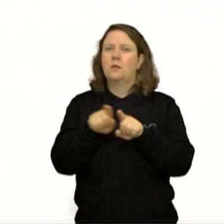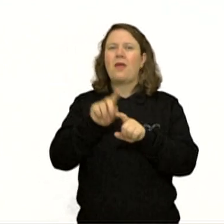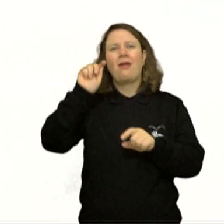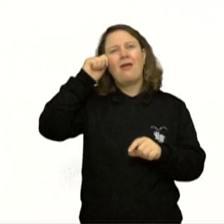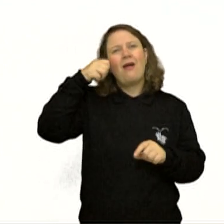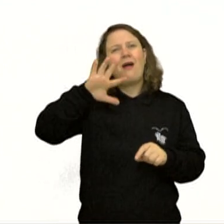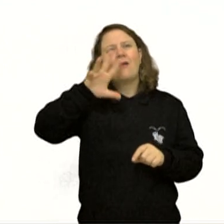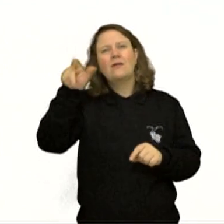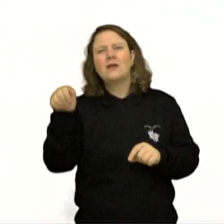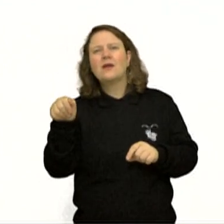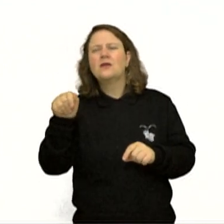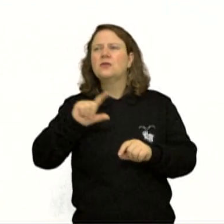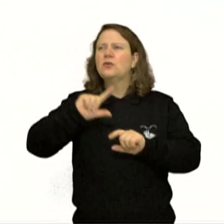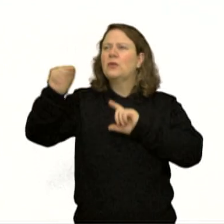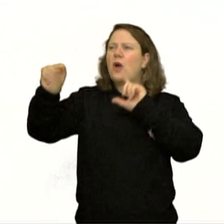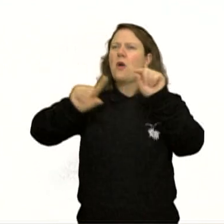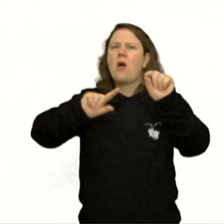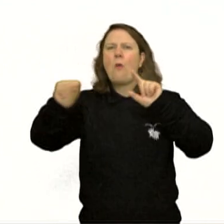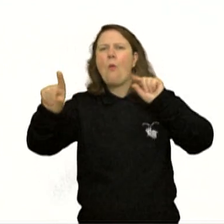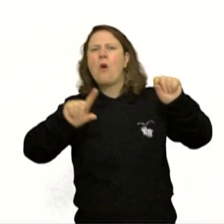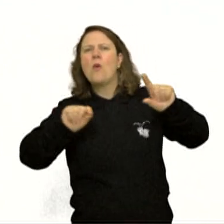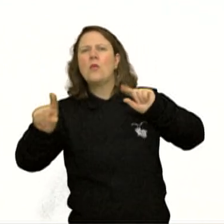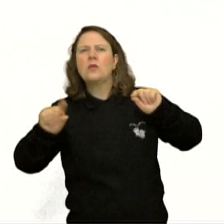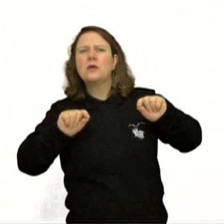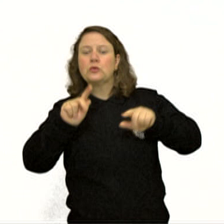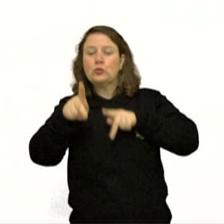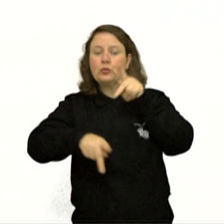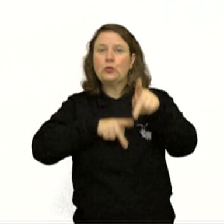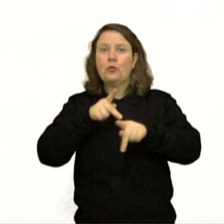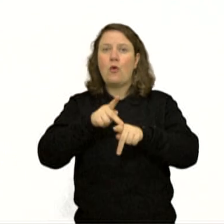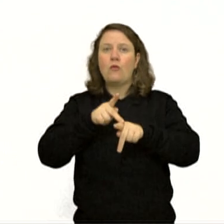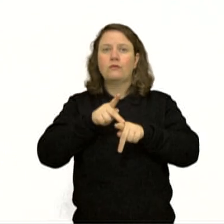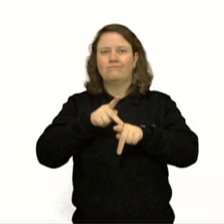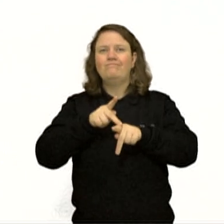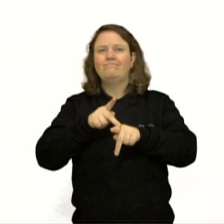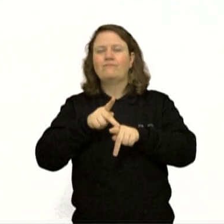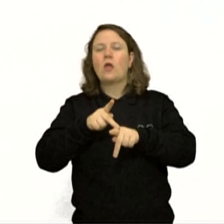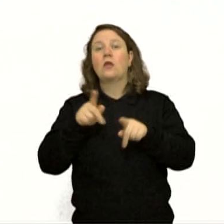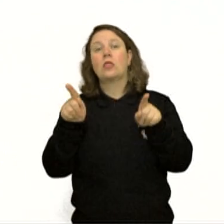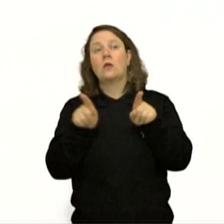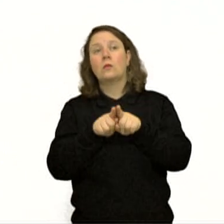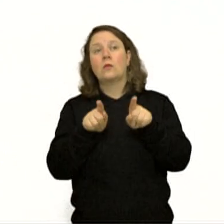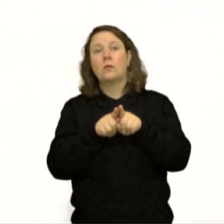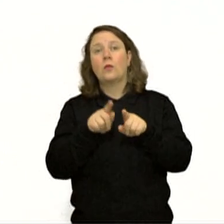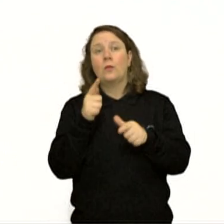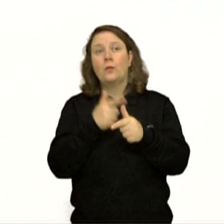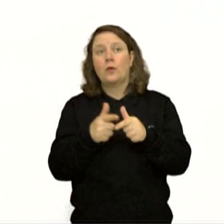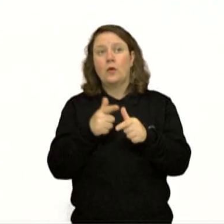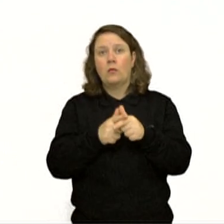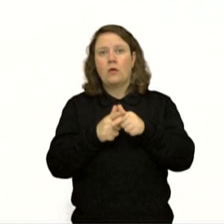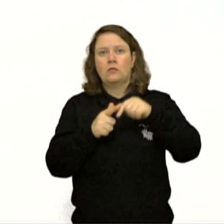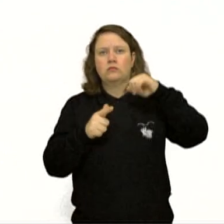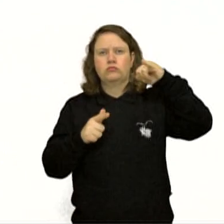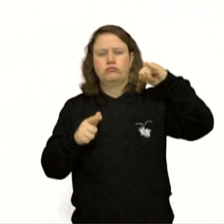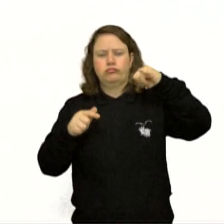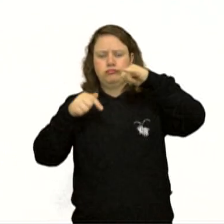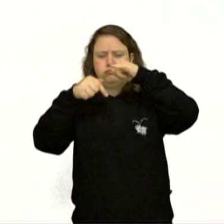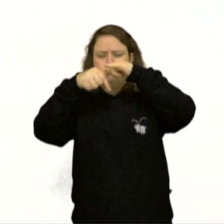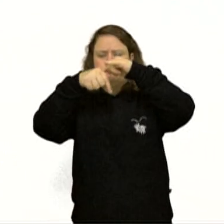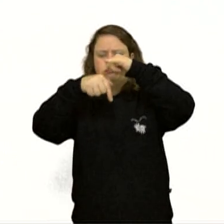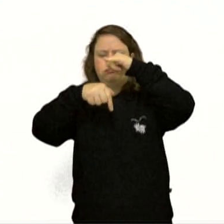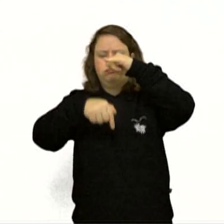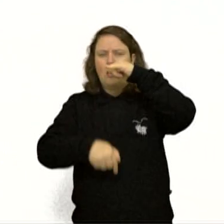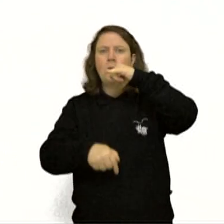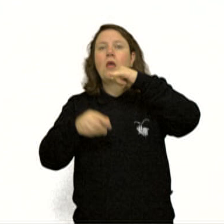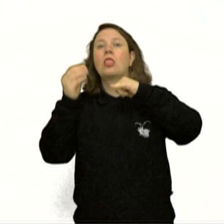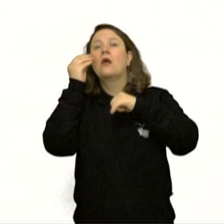países asiáticos, especialmente com Cuba, que gerou a crise dos mísseis em 1962. Com essa